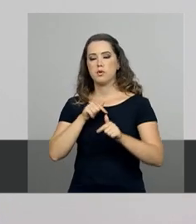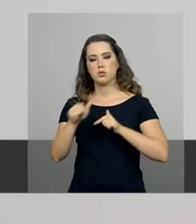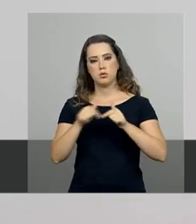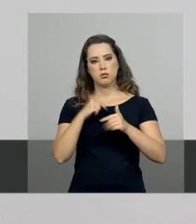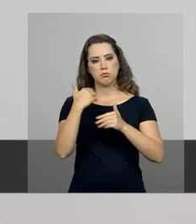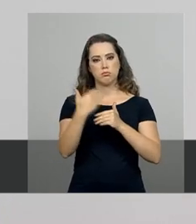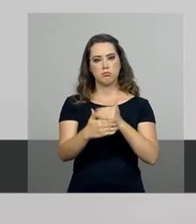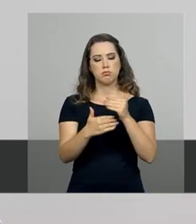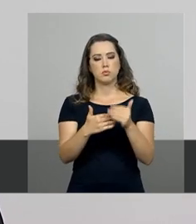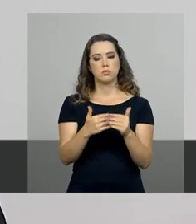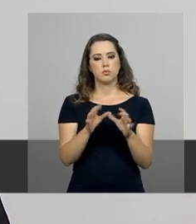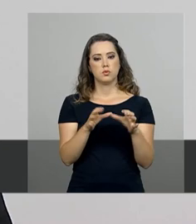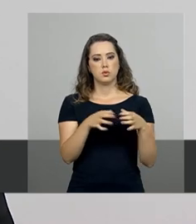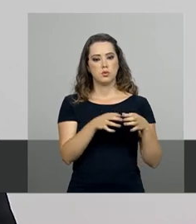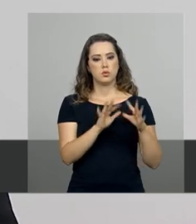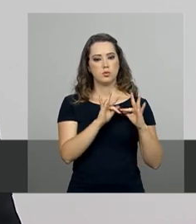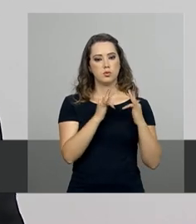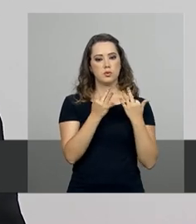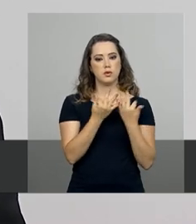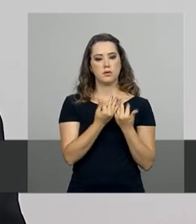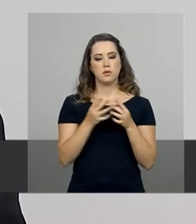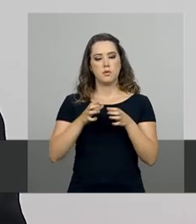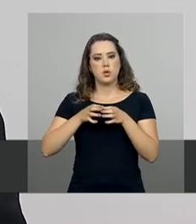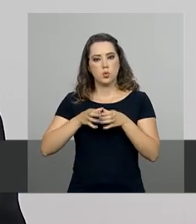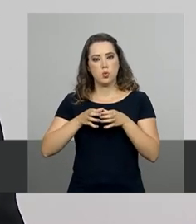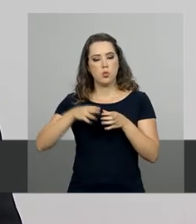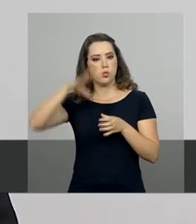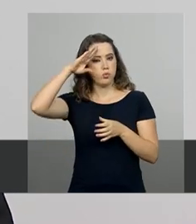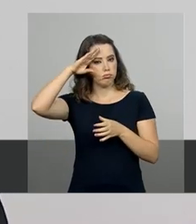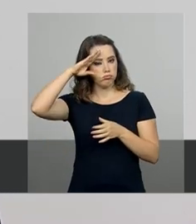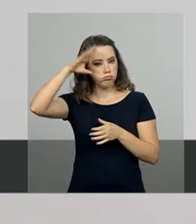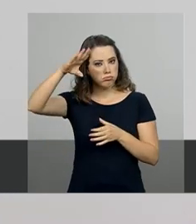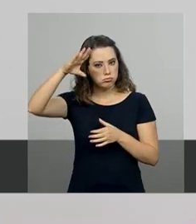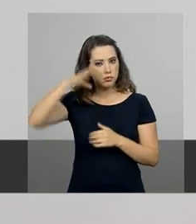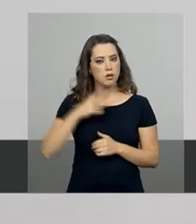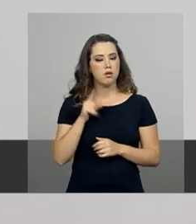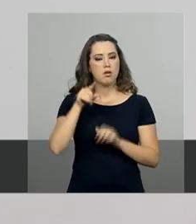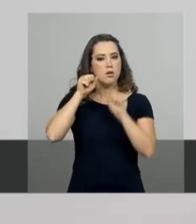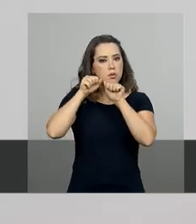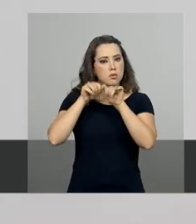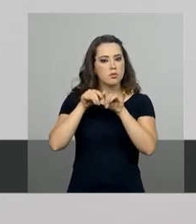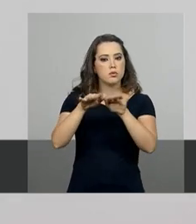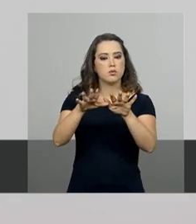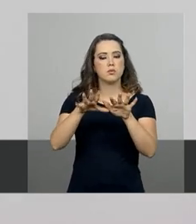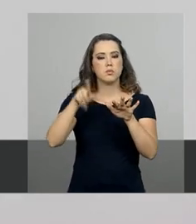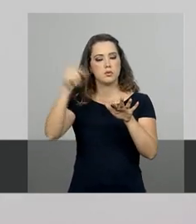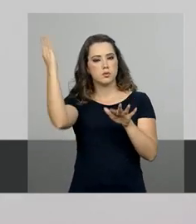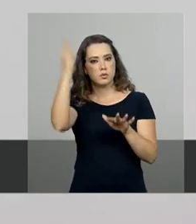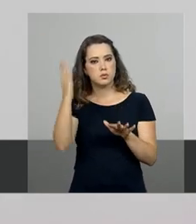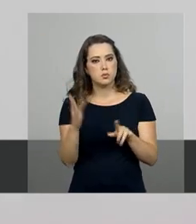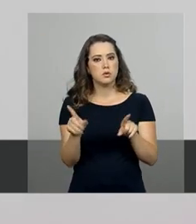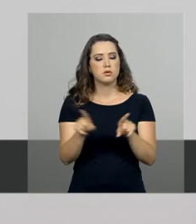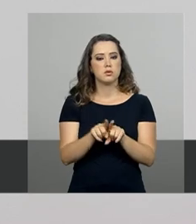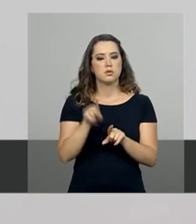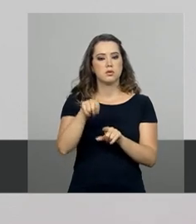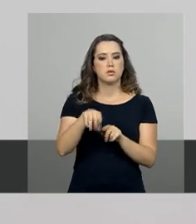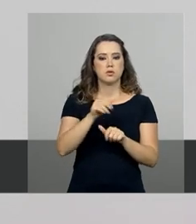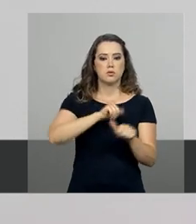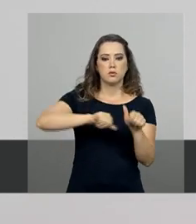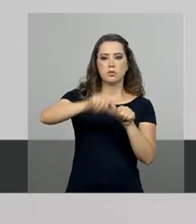da família das forças armadas brasileiras espalhadas por esse brasil afora com